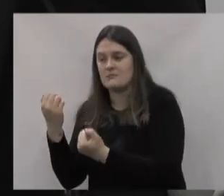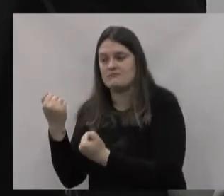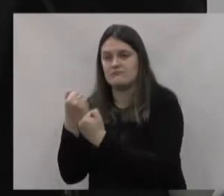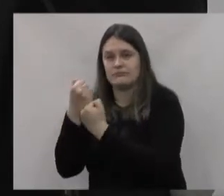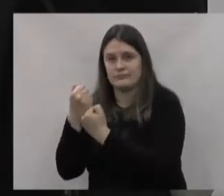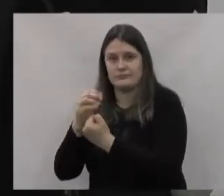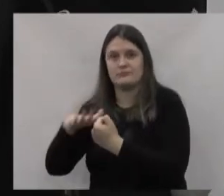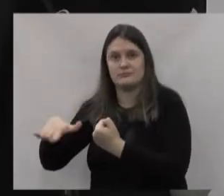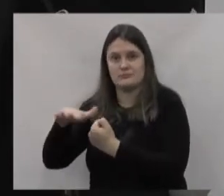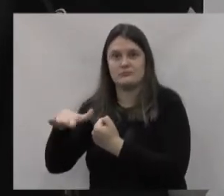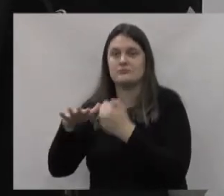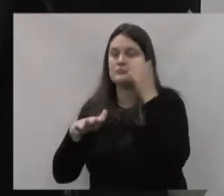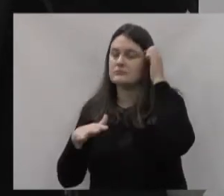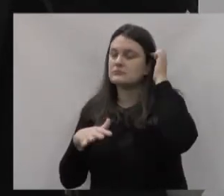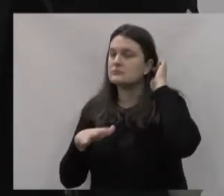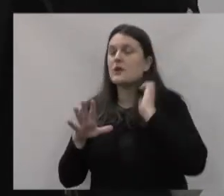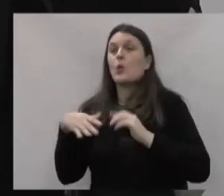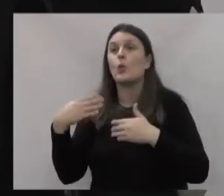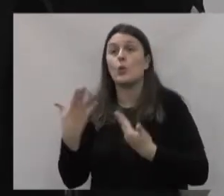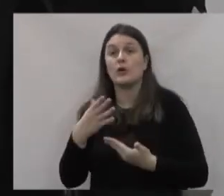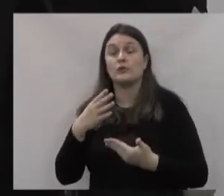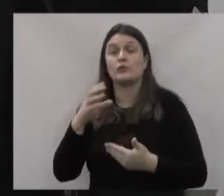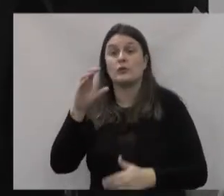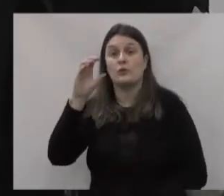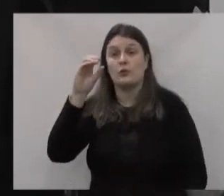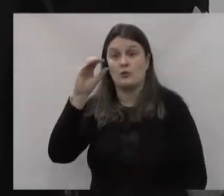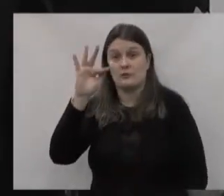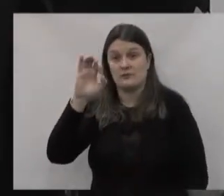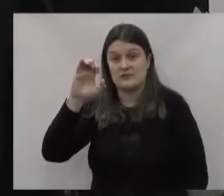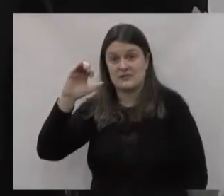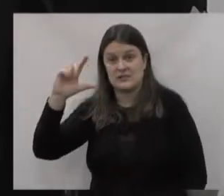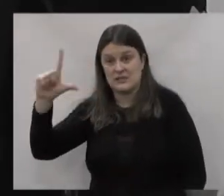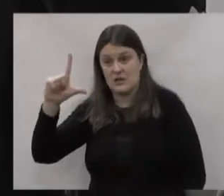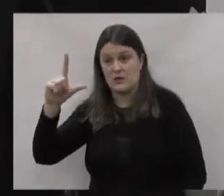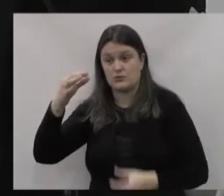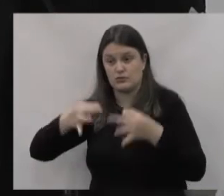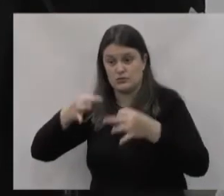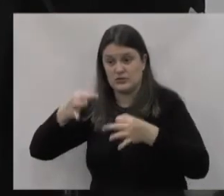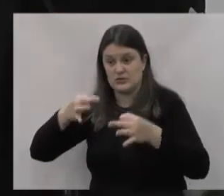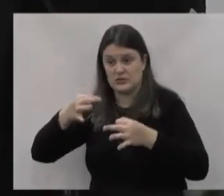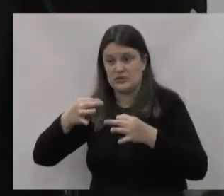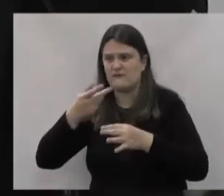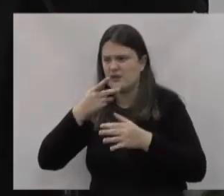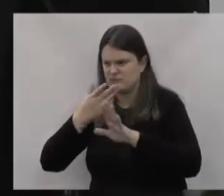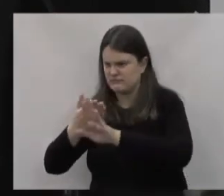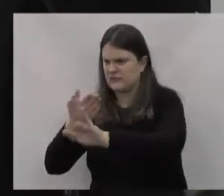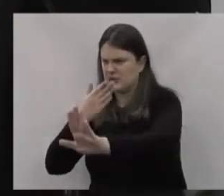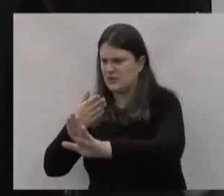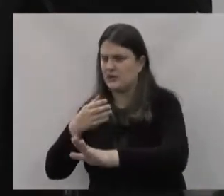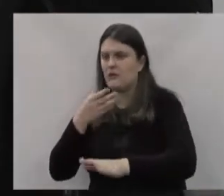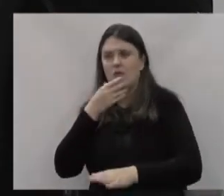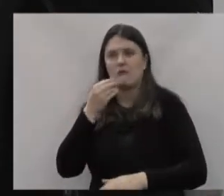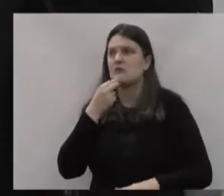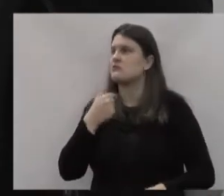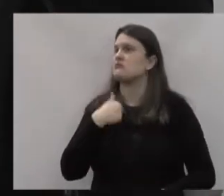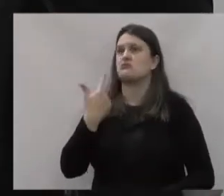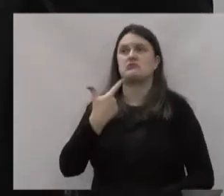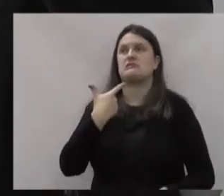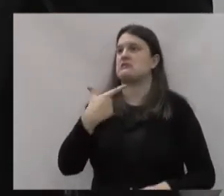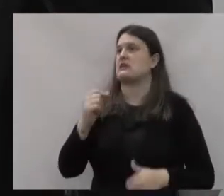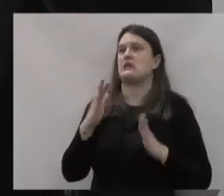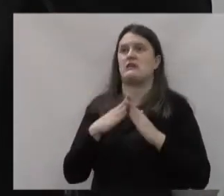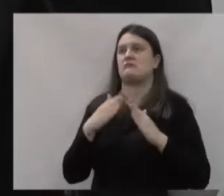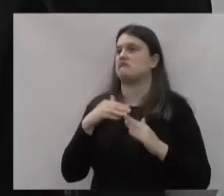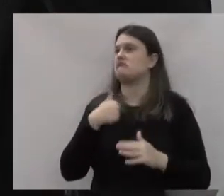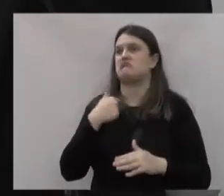família. Quando o oficial de justiça foi levar o afastamento, o agressor falou que não sairia da casa.